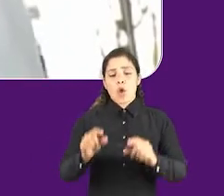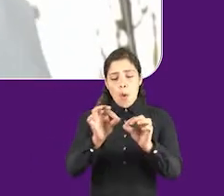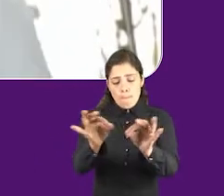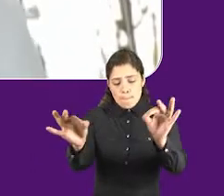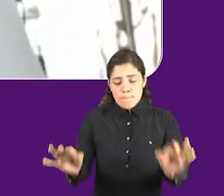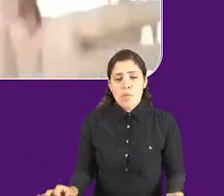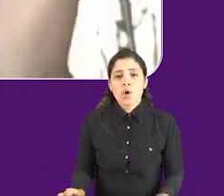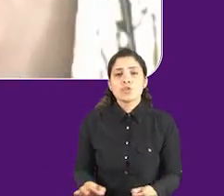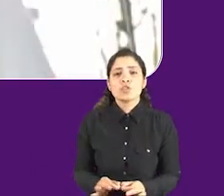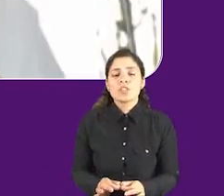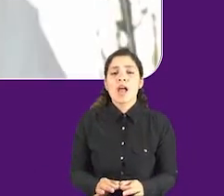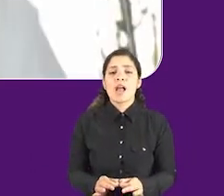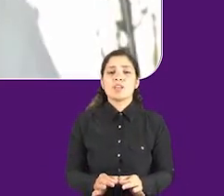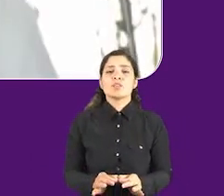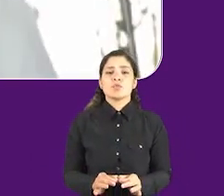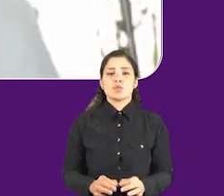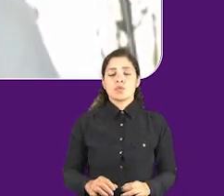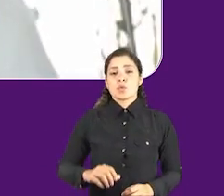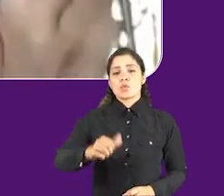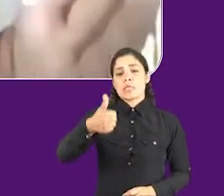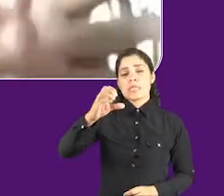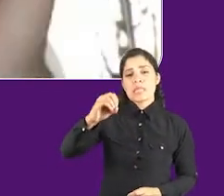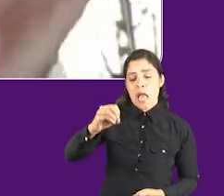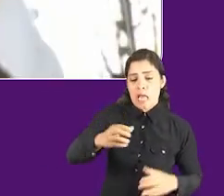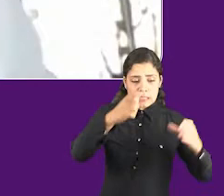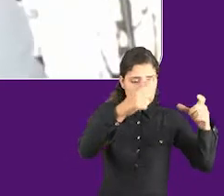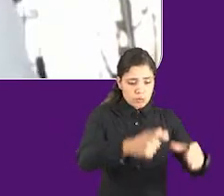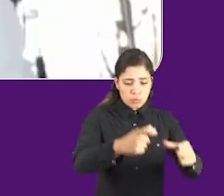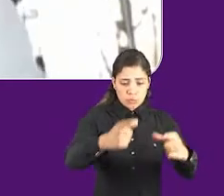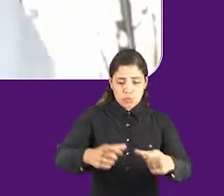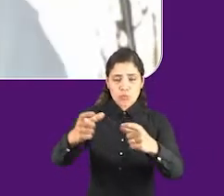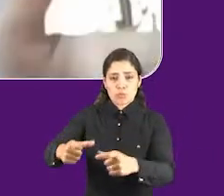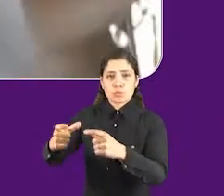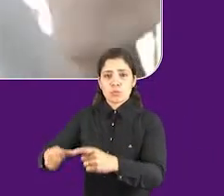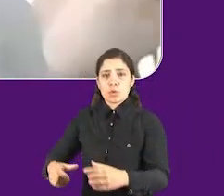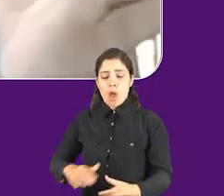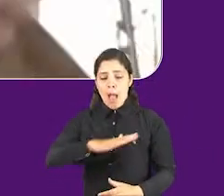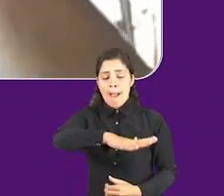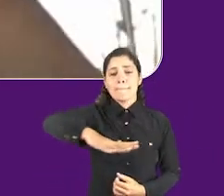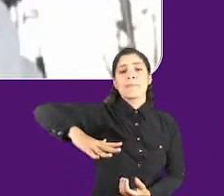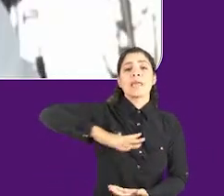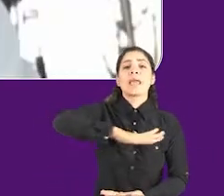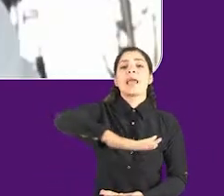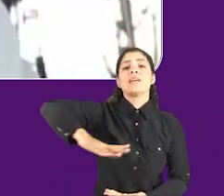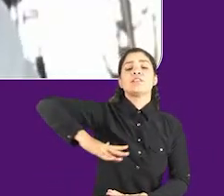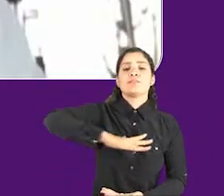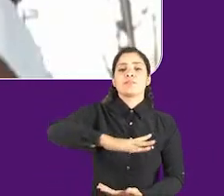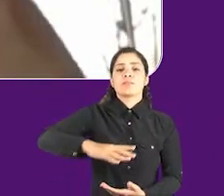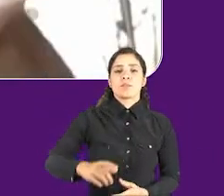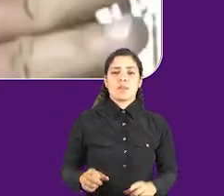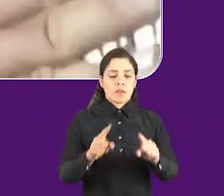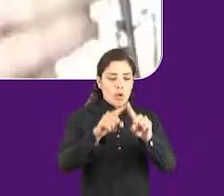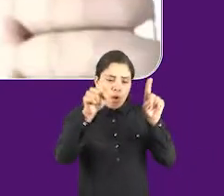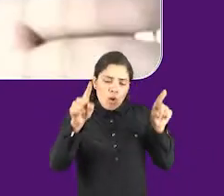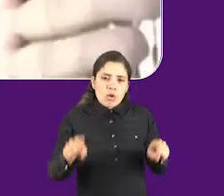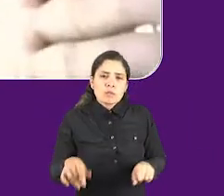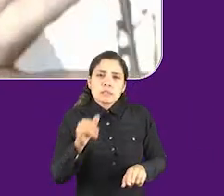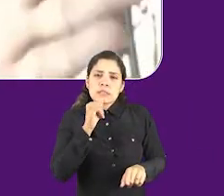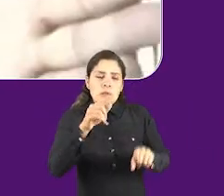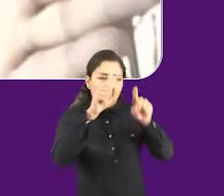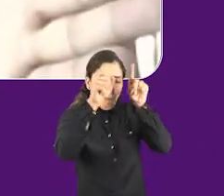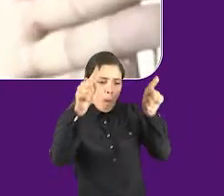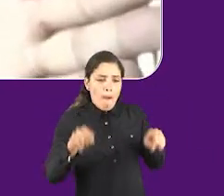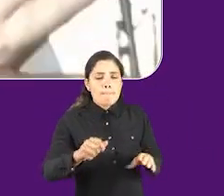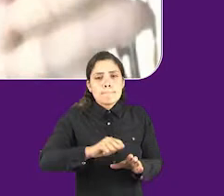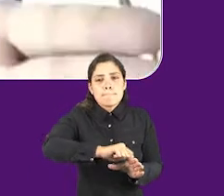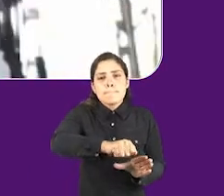bem americano um projeto que você só tipo Stadium Gates você trabalhar passar uma que seja um